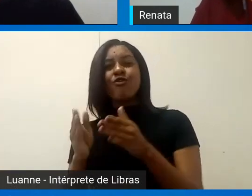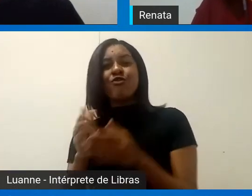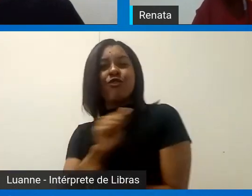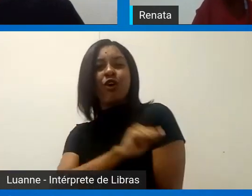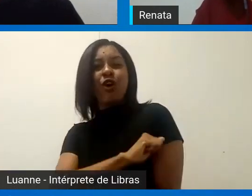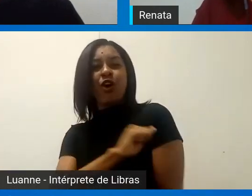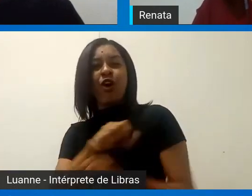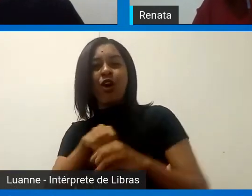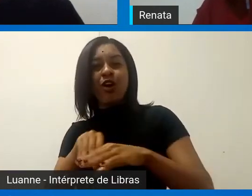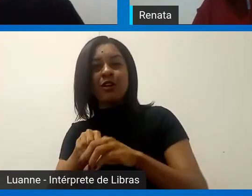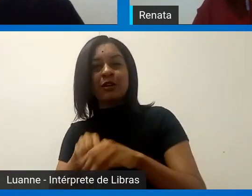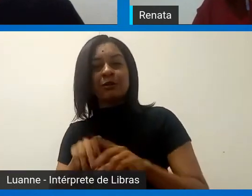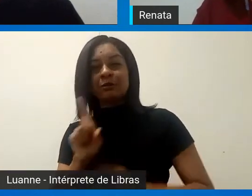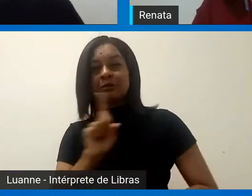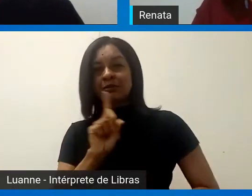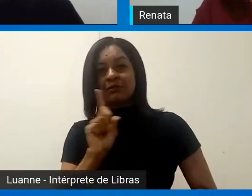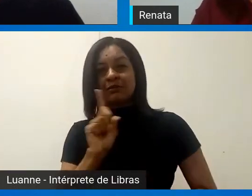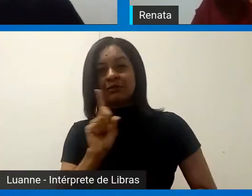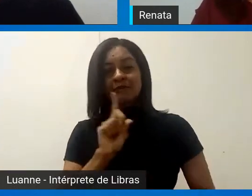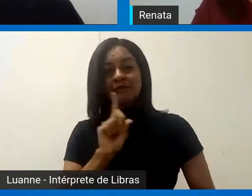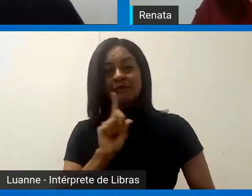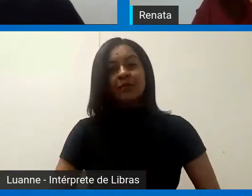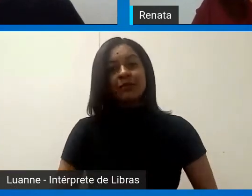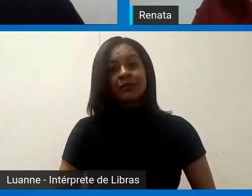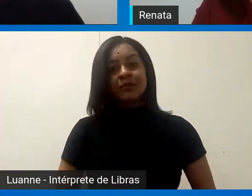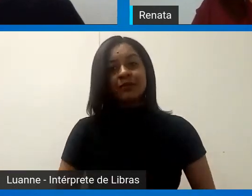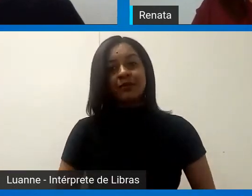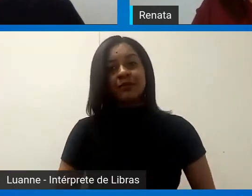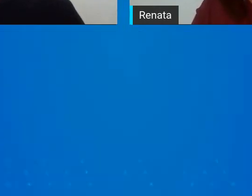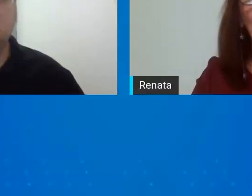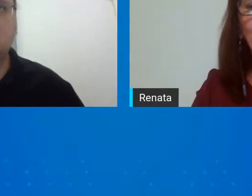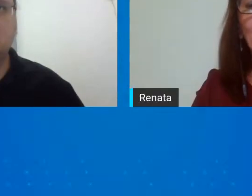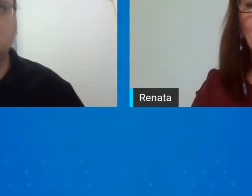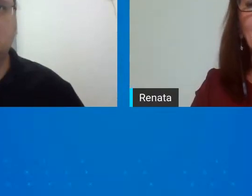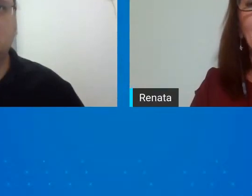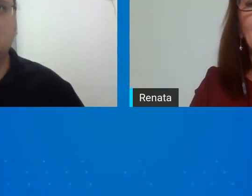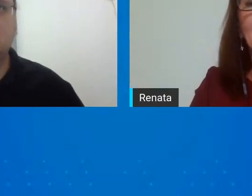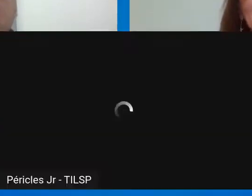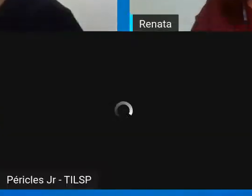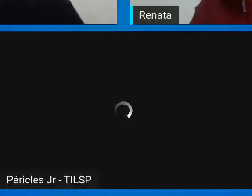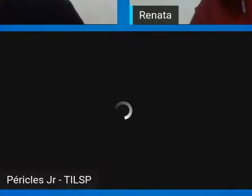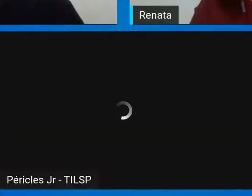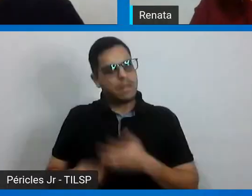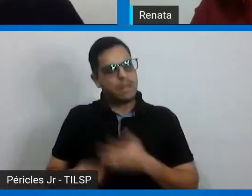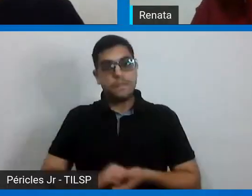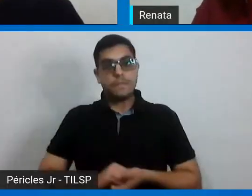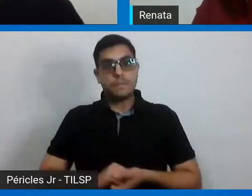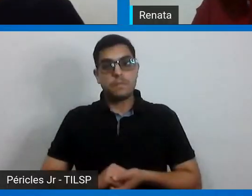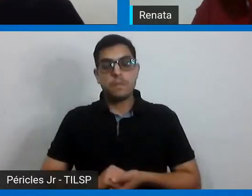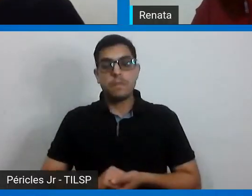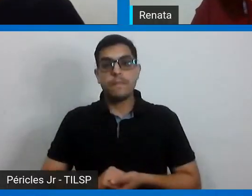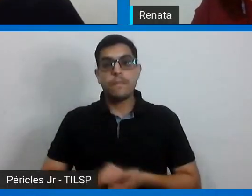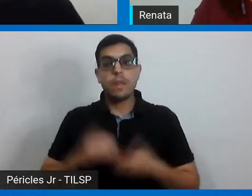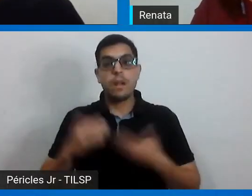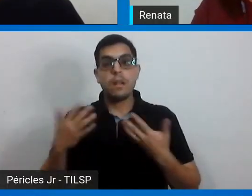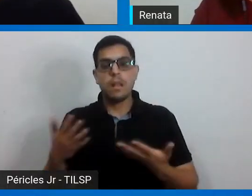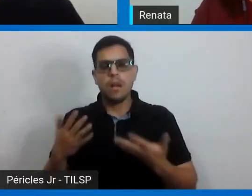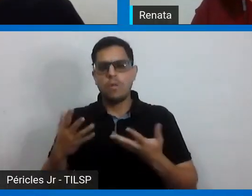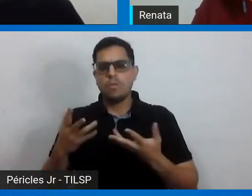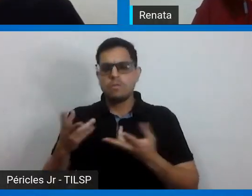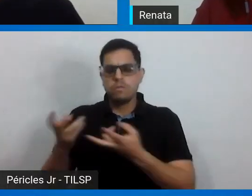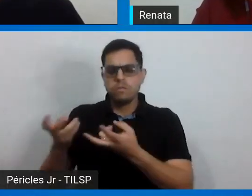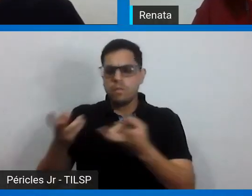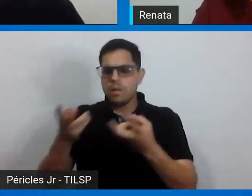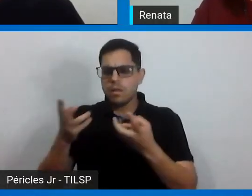do individual apesar da existência e da influência do código escrito e aqui eu faço uma observação importante